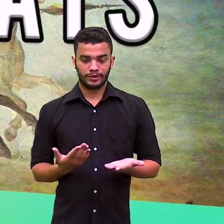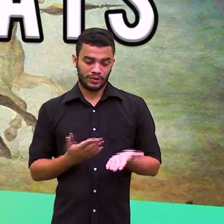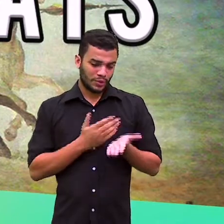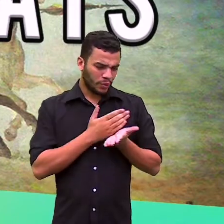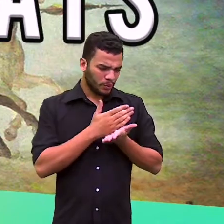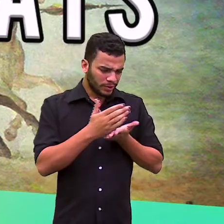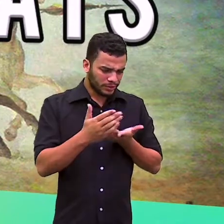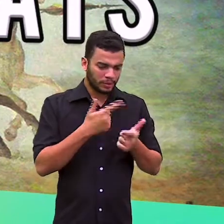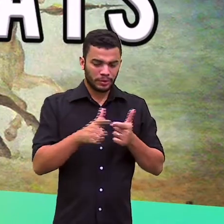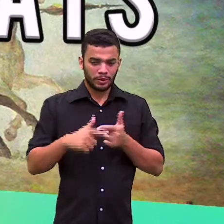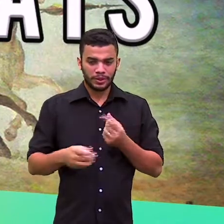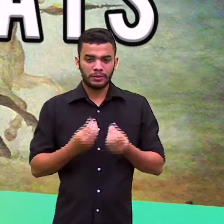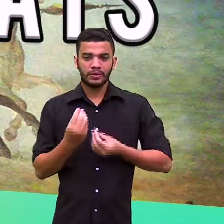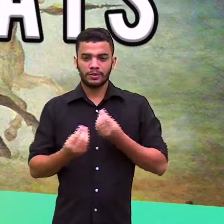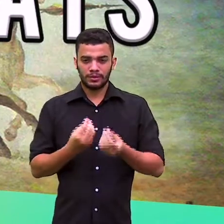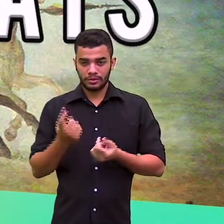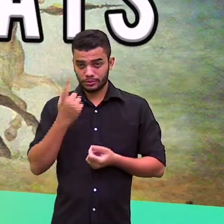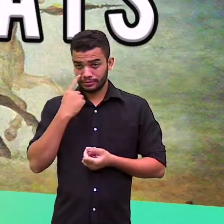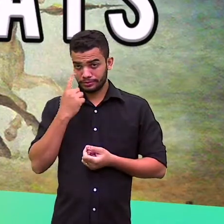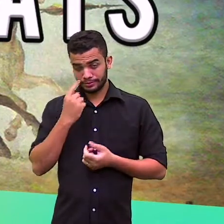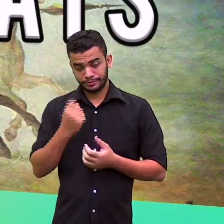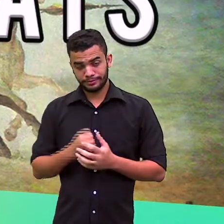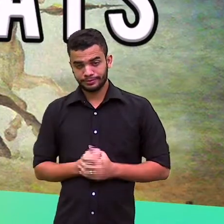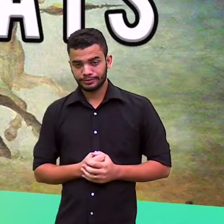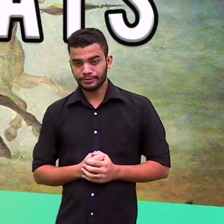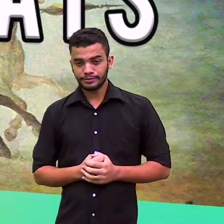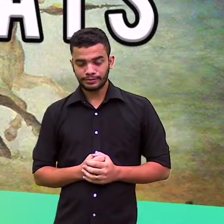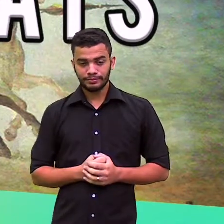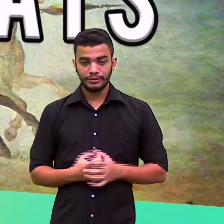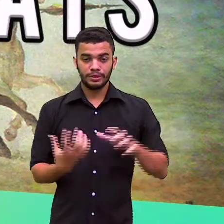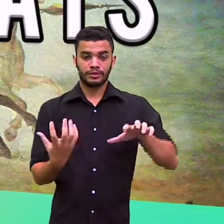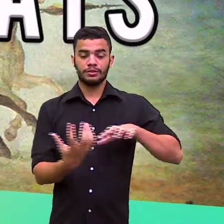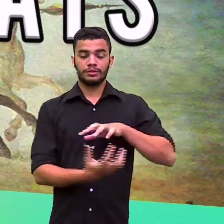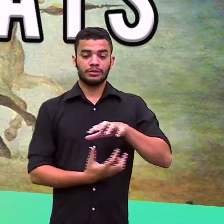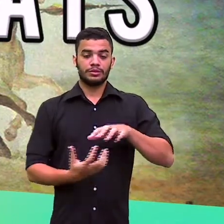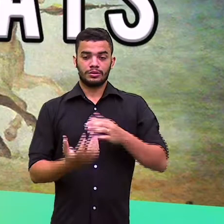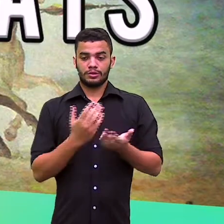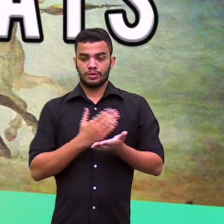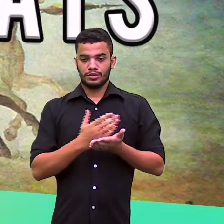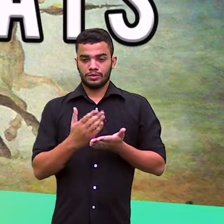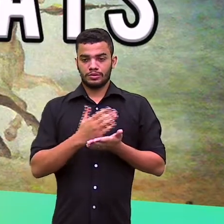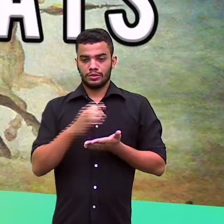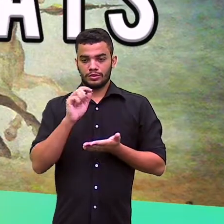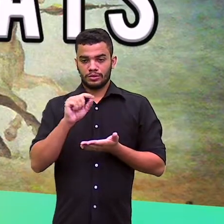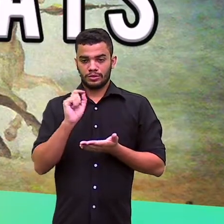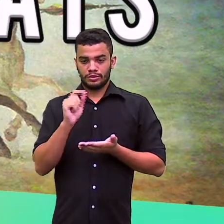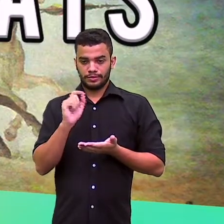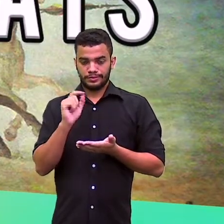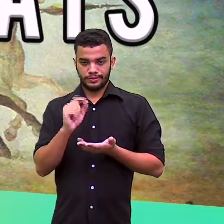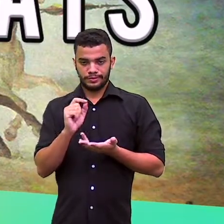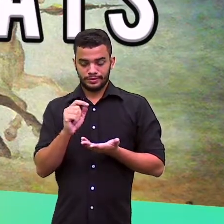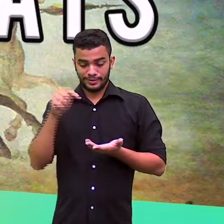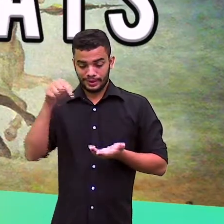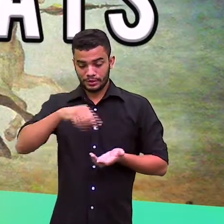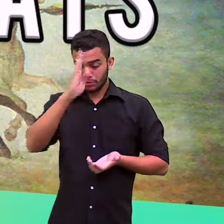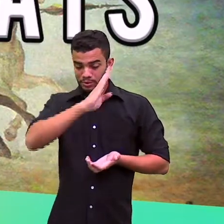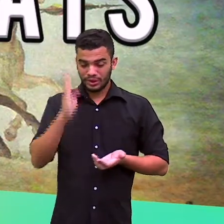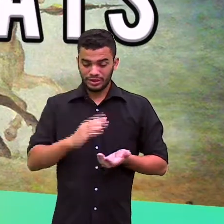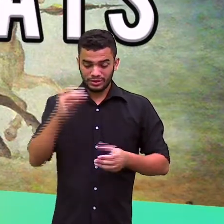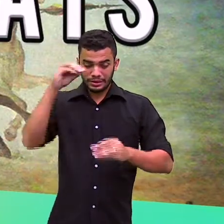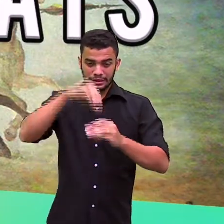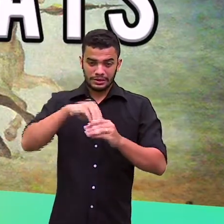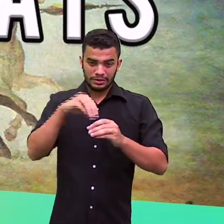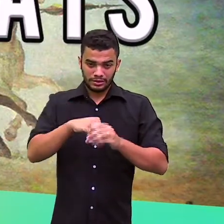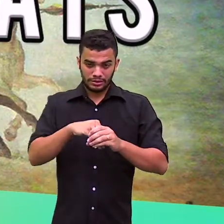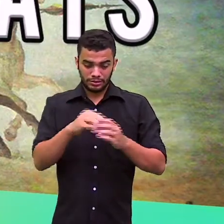revoltas. Vamos lá? As revoltas regenciais foram rebeliões ocorridas em todo o Brasil